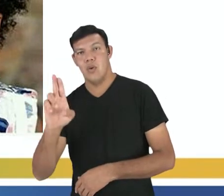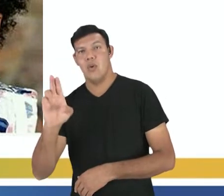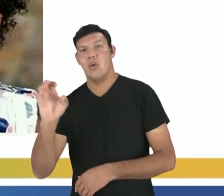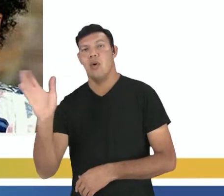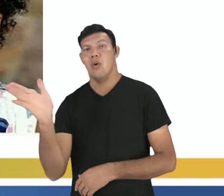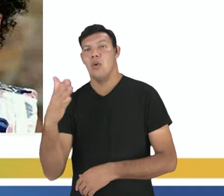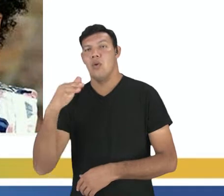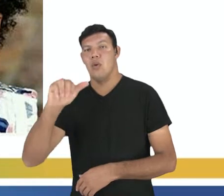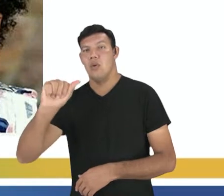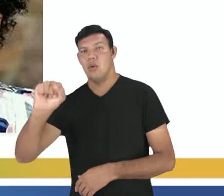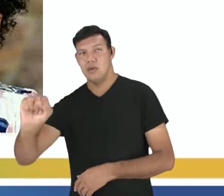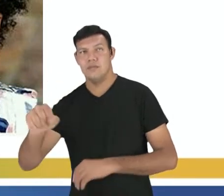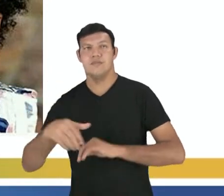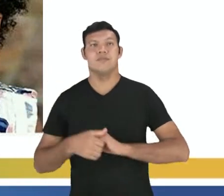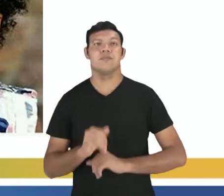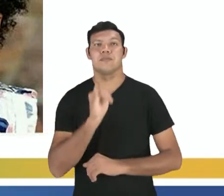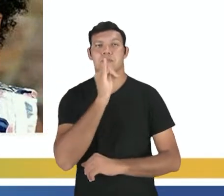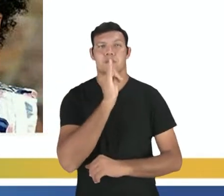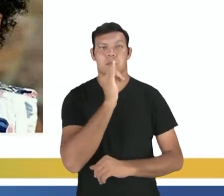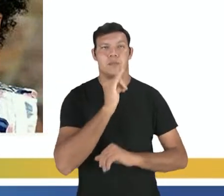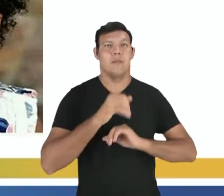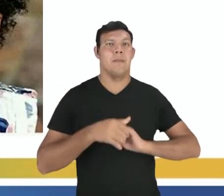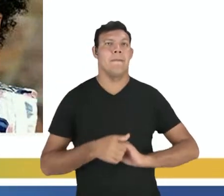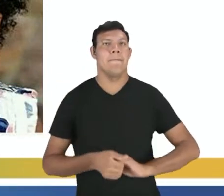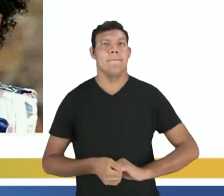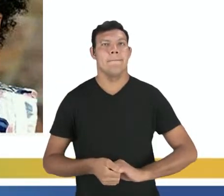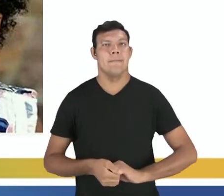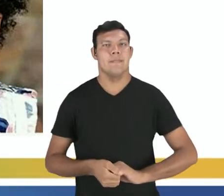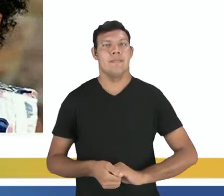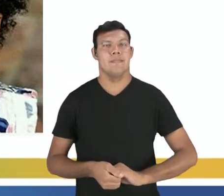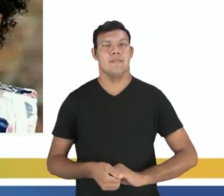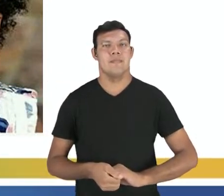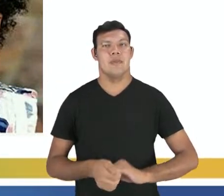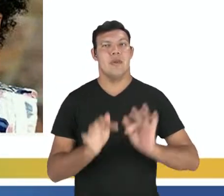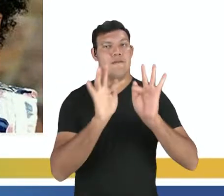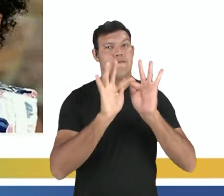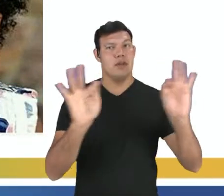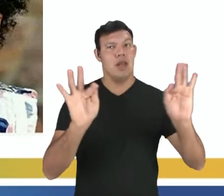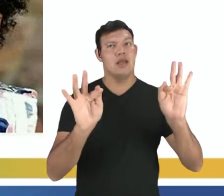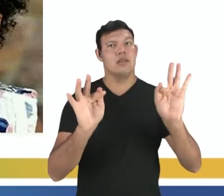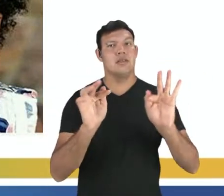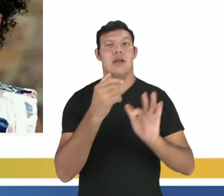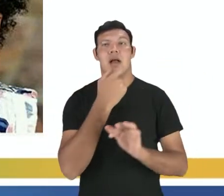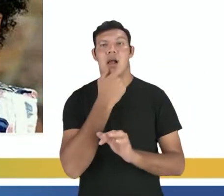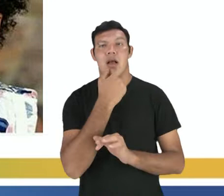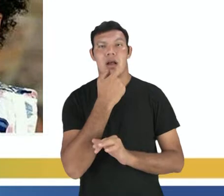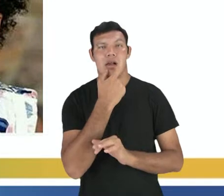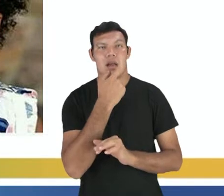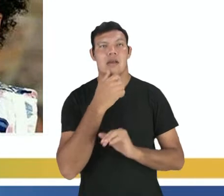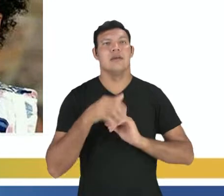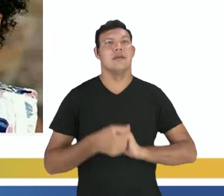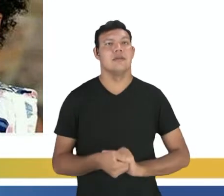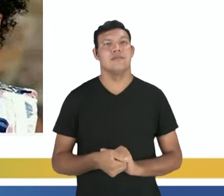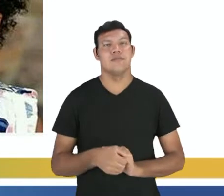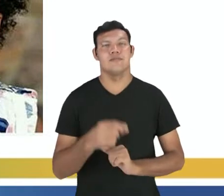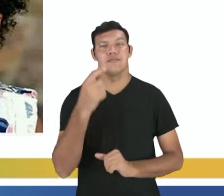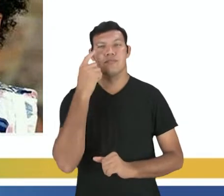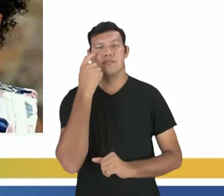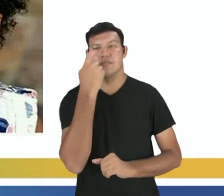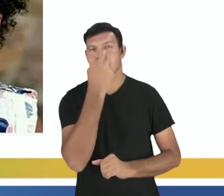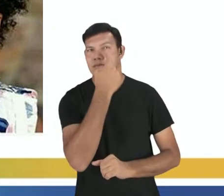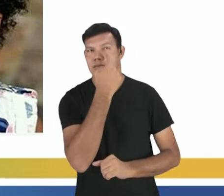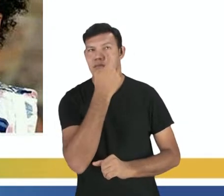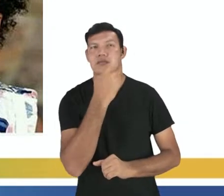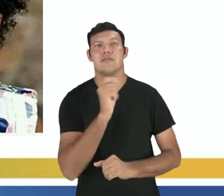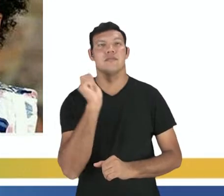exemplo, her eyes are blue like the sky. Os olhos dela, os seus olhos,